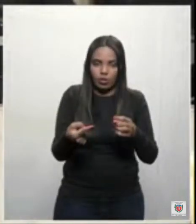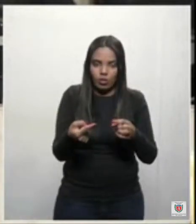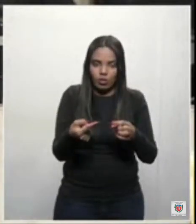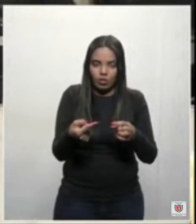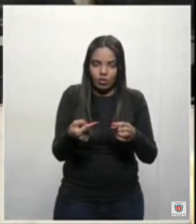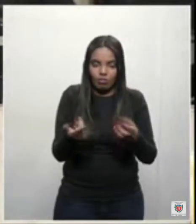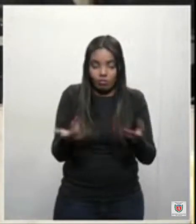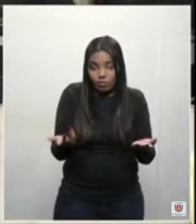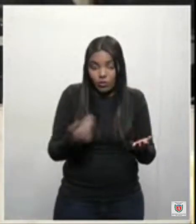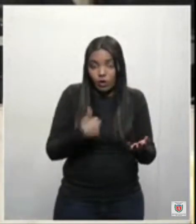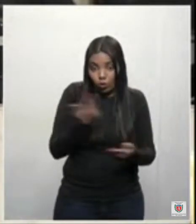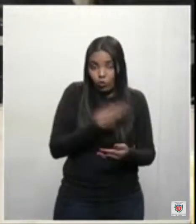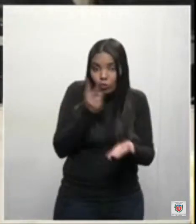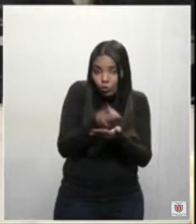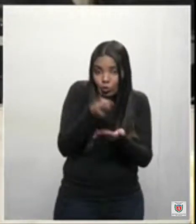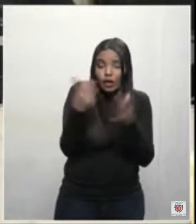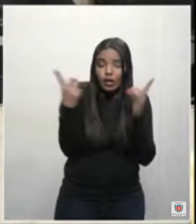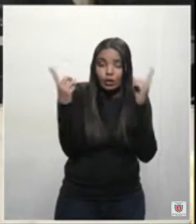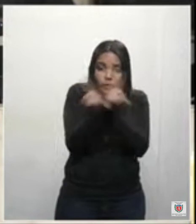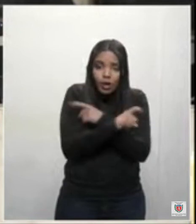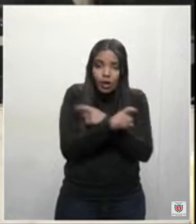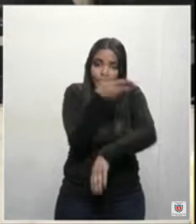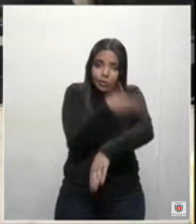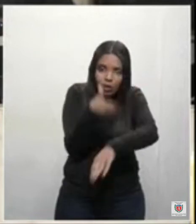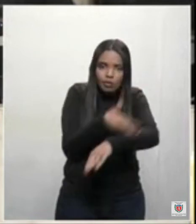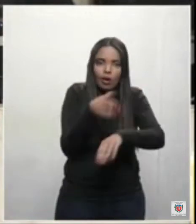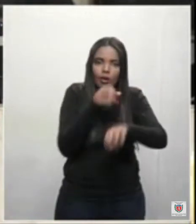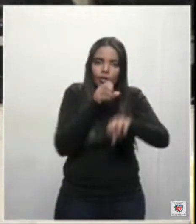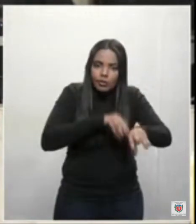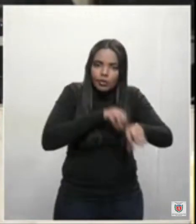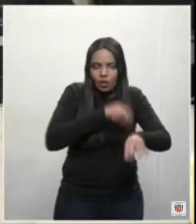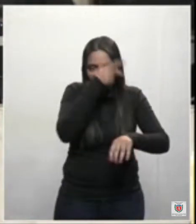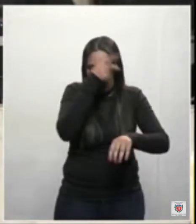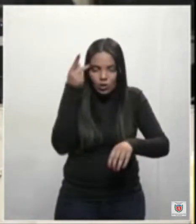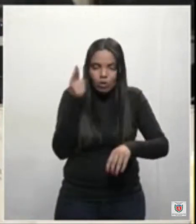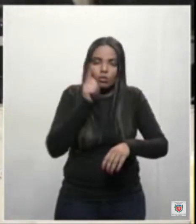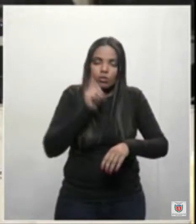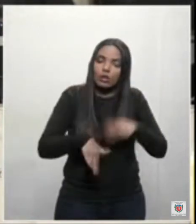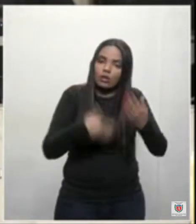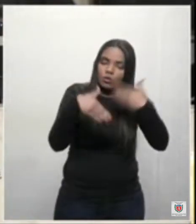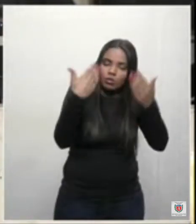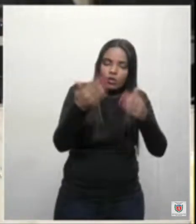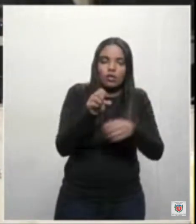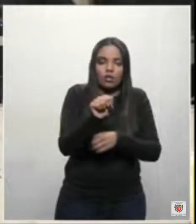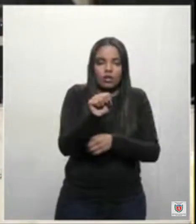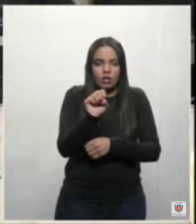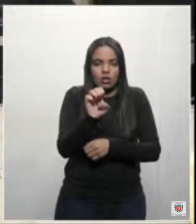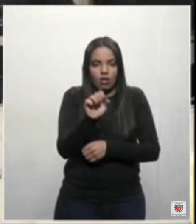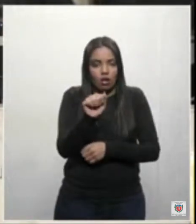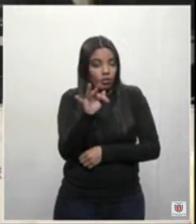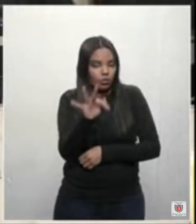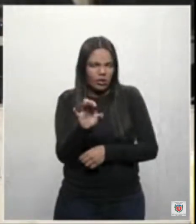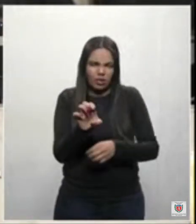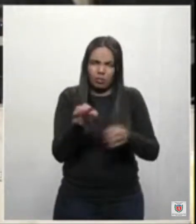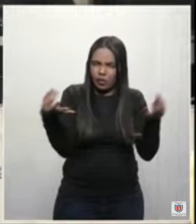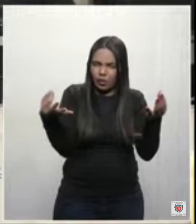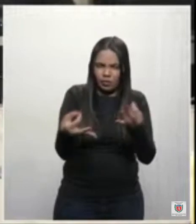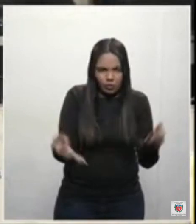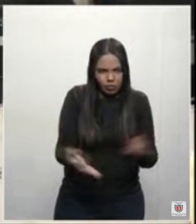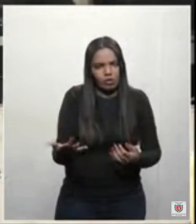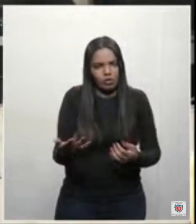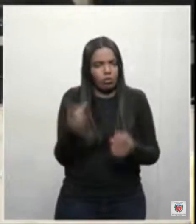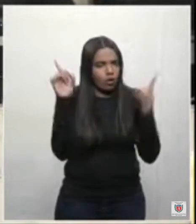seja, vamos ter uma dificuldade de treinar pessoas para que possa desenvolver o CIAF de forma adequada. É uma escassez enorme